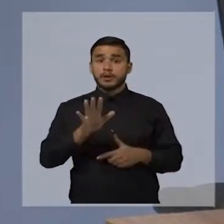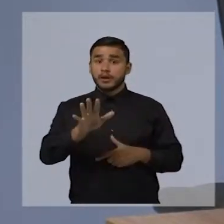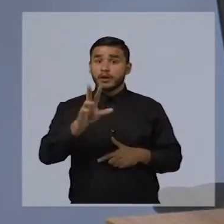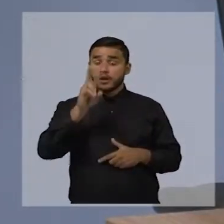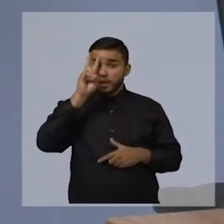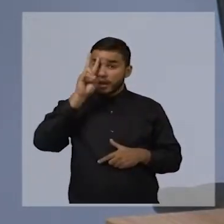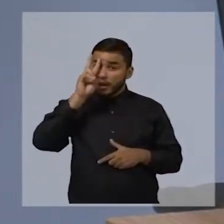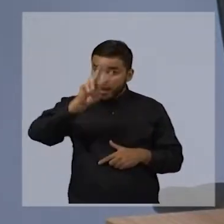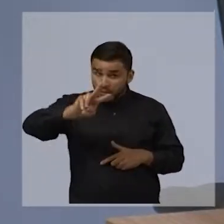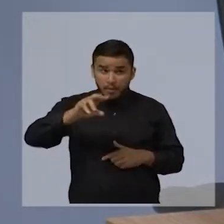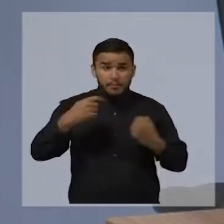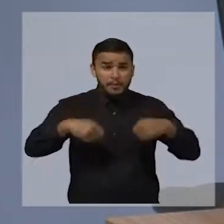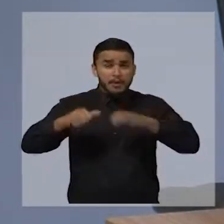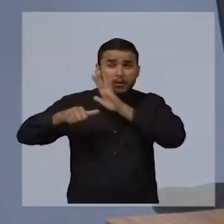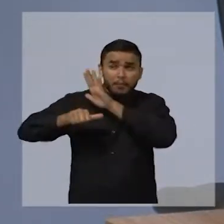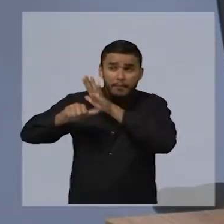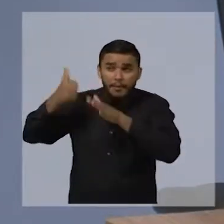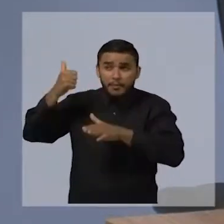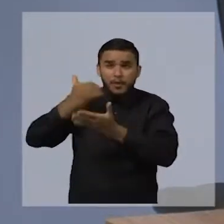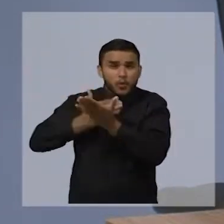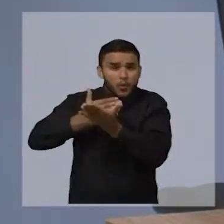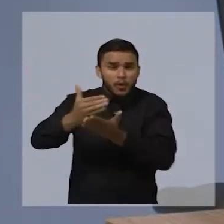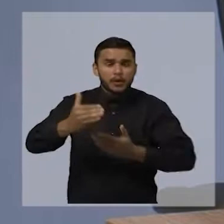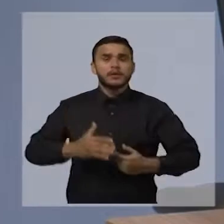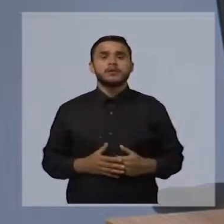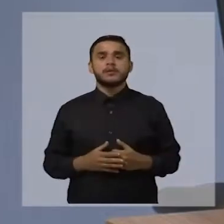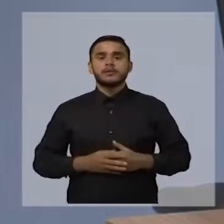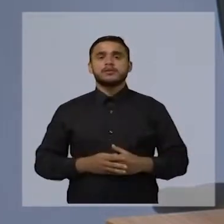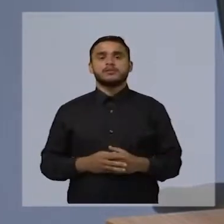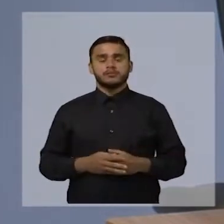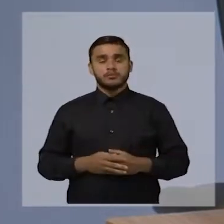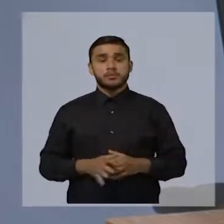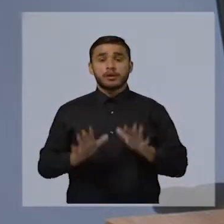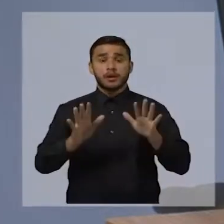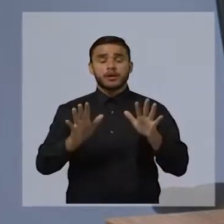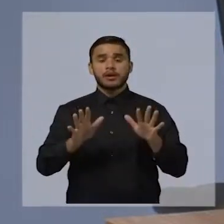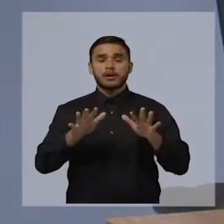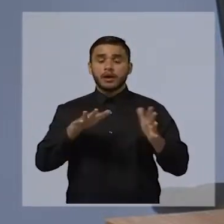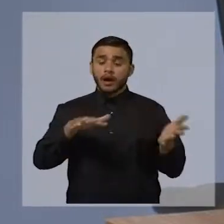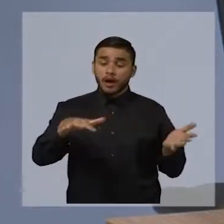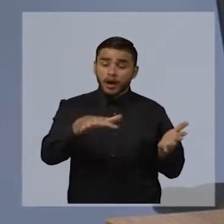raiz primeira disso, que se chama educação.